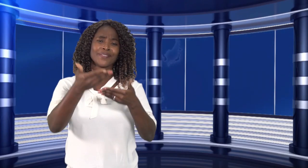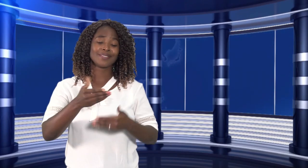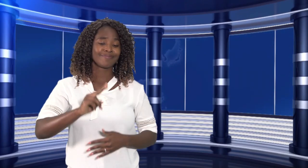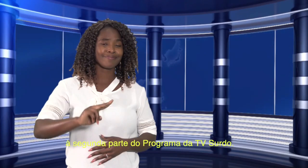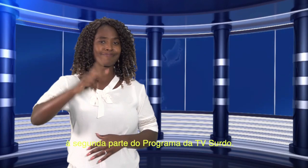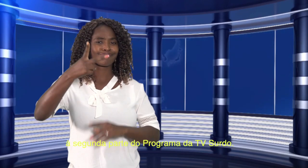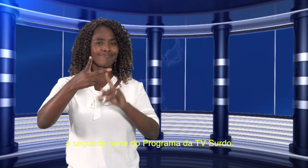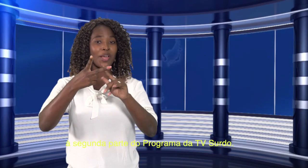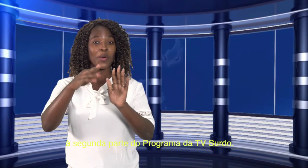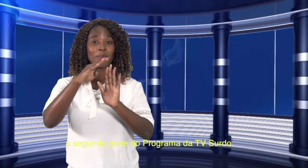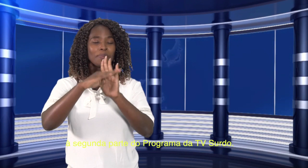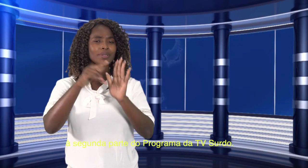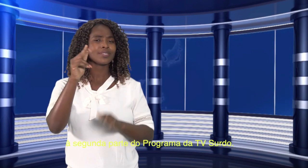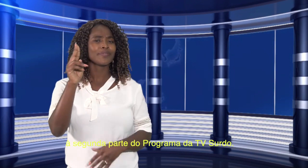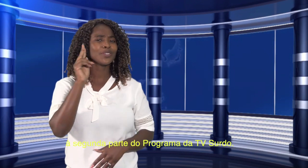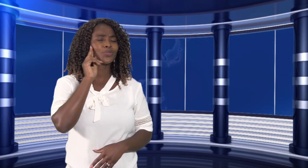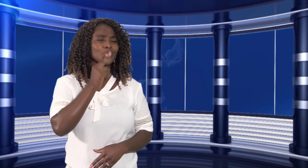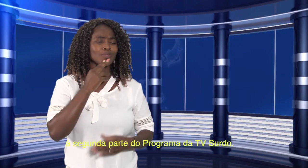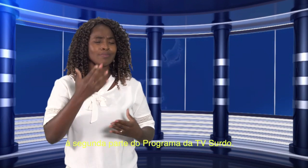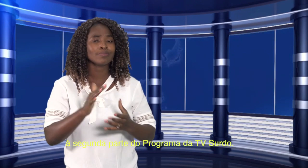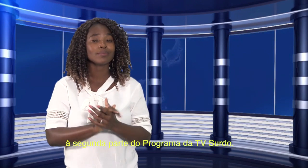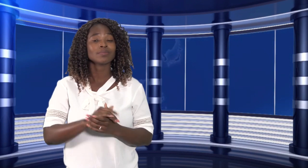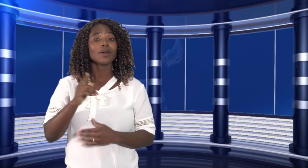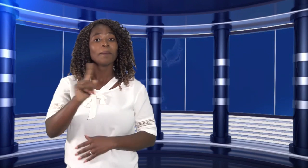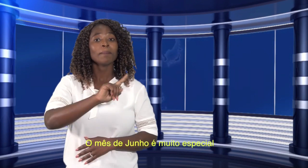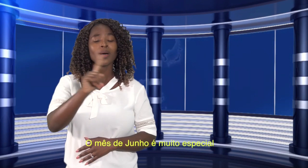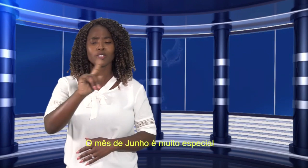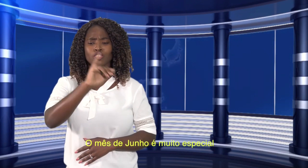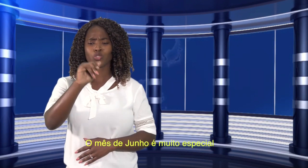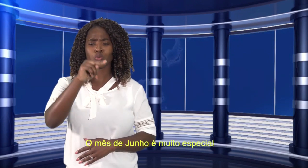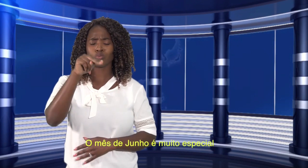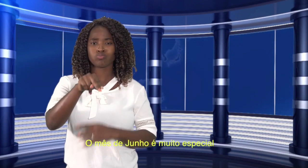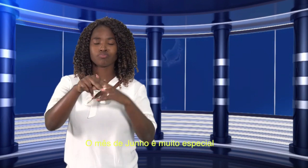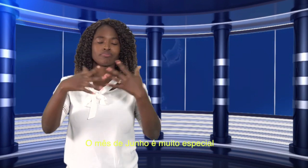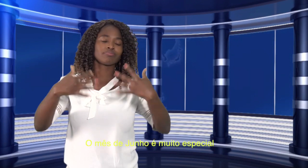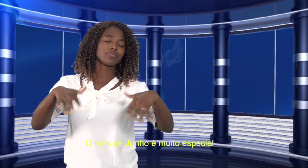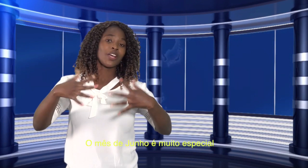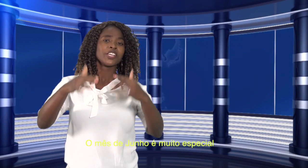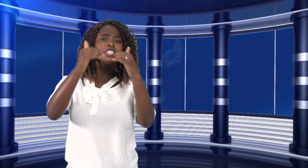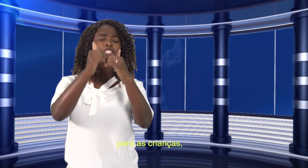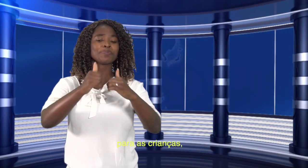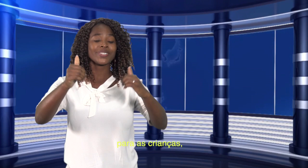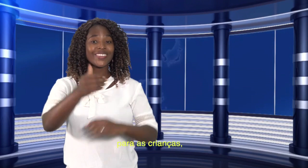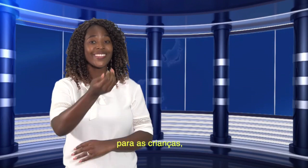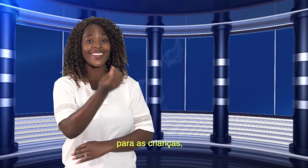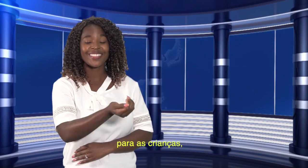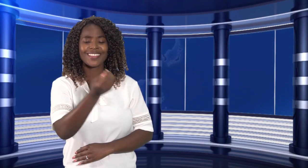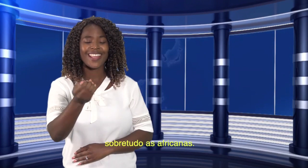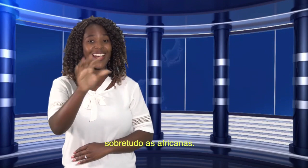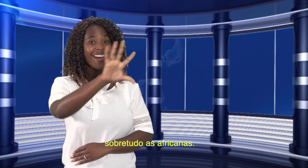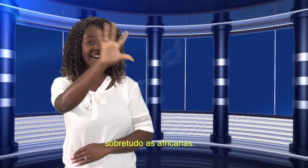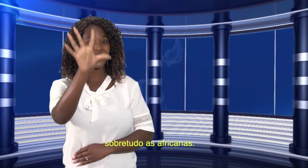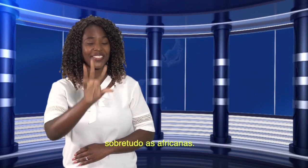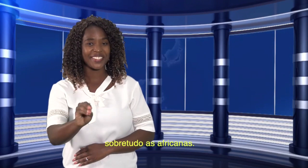Bem-vindo à segunda parte do programa da TV Surdo. O mês de junho é muito especial para as